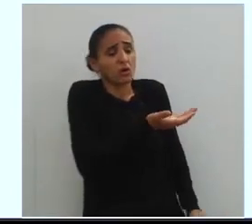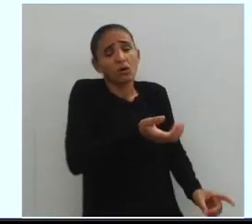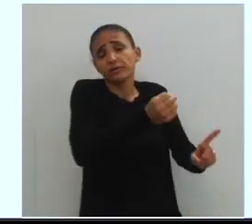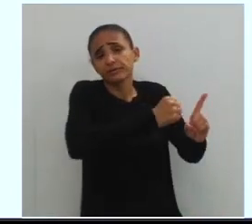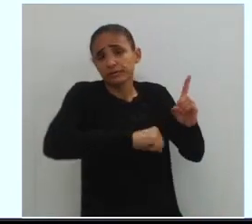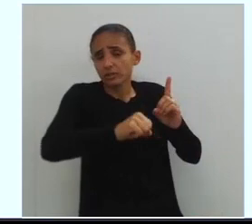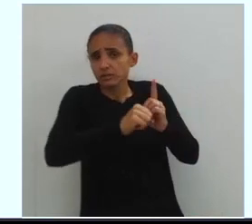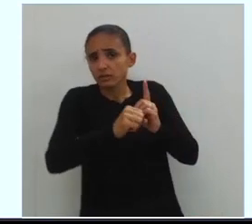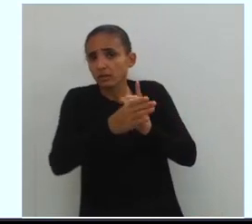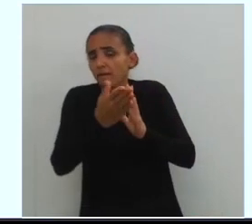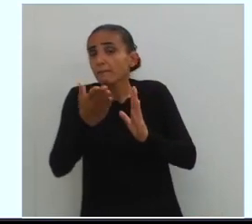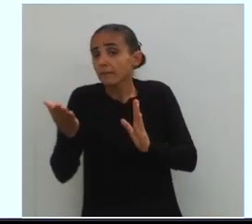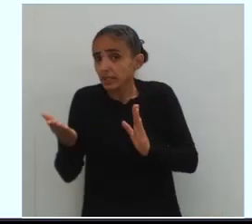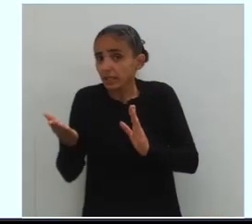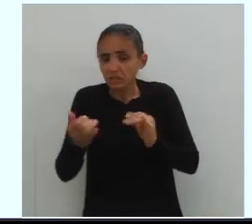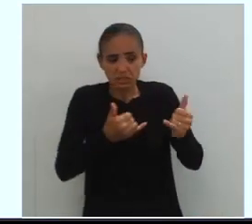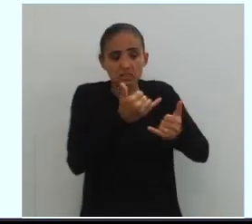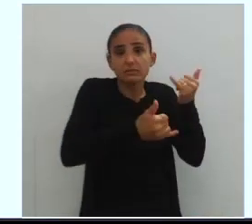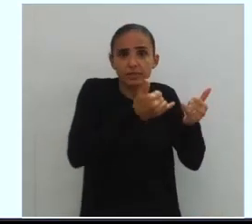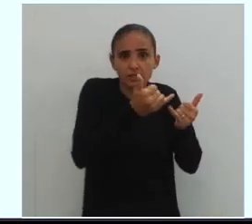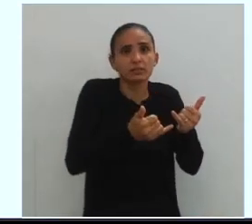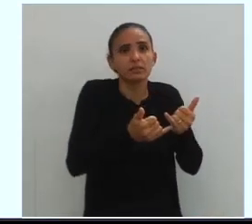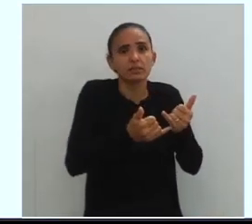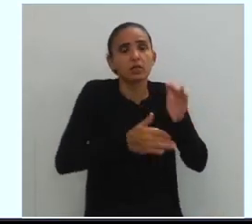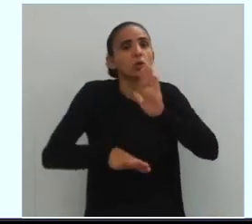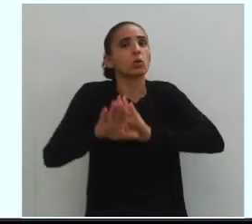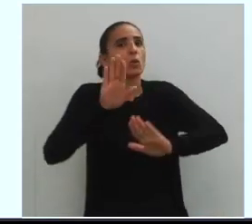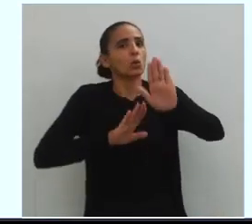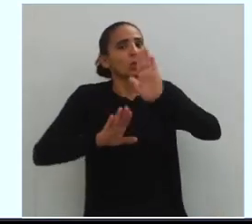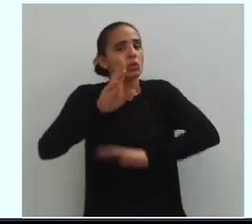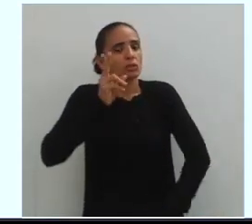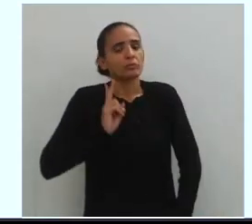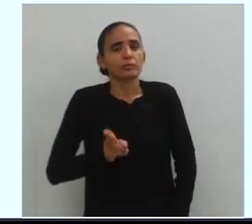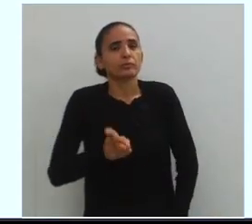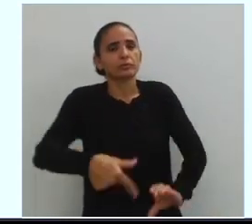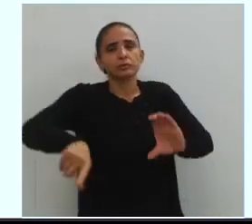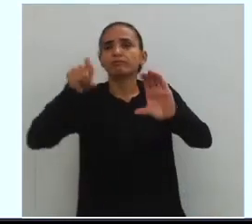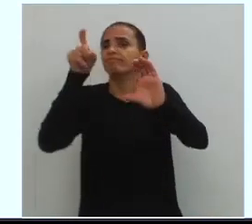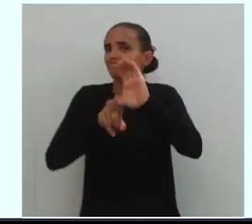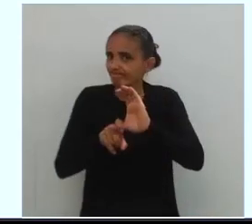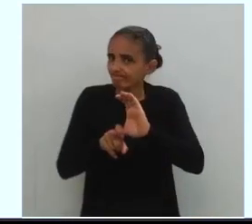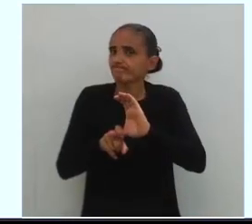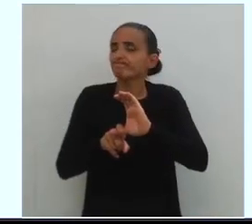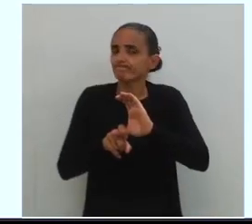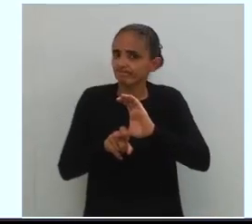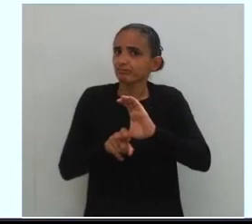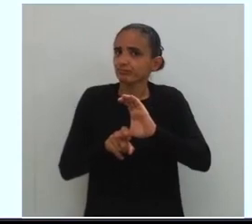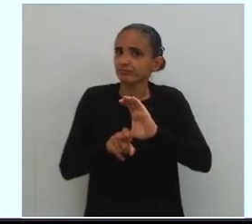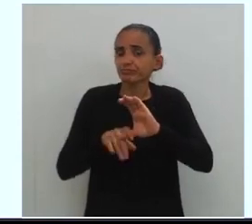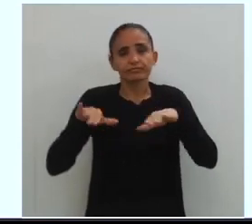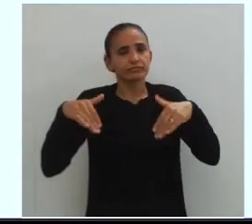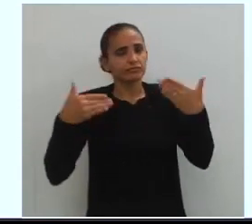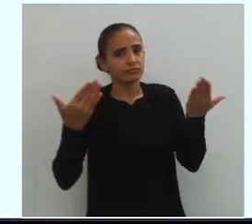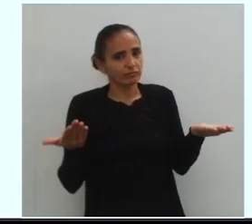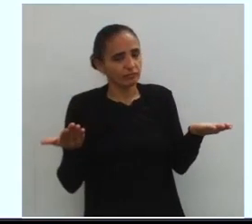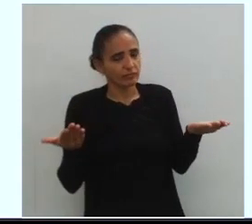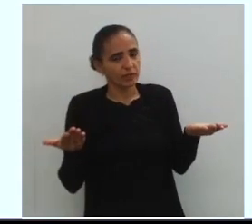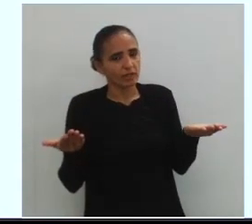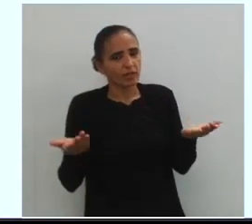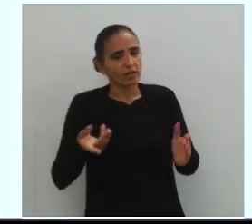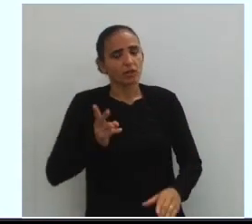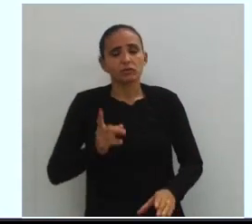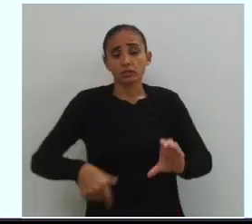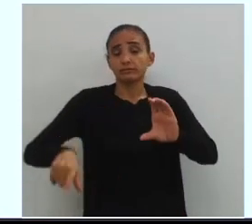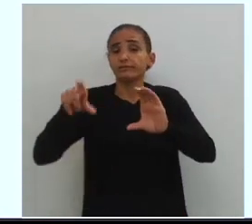situações sociais, mas é do uso recreativo que se passa para a dependência. Então, falando